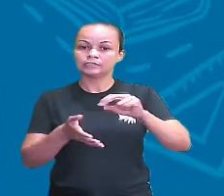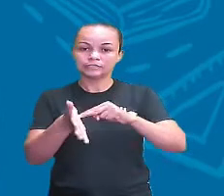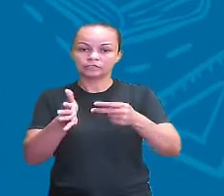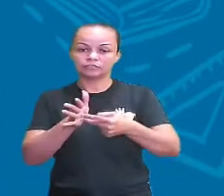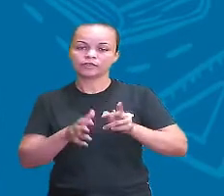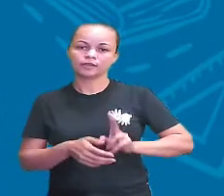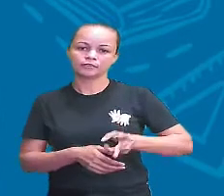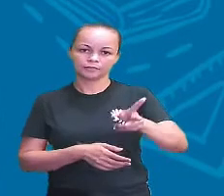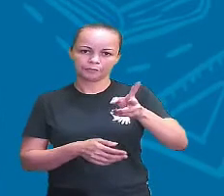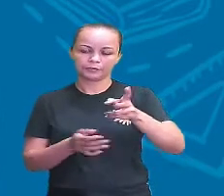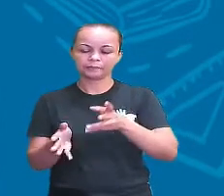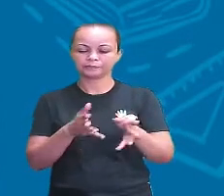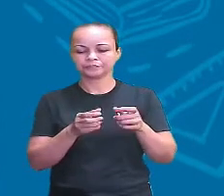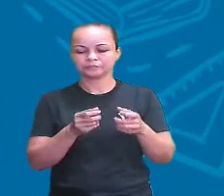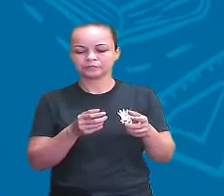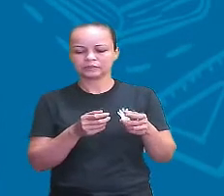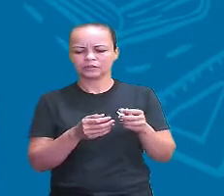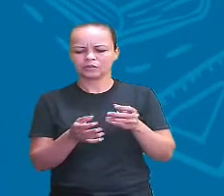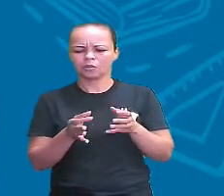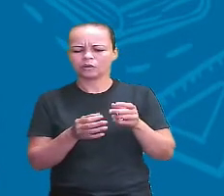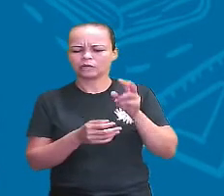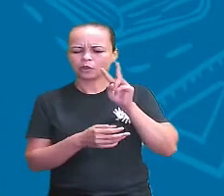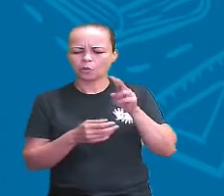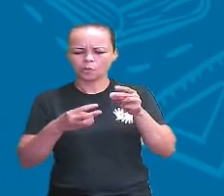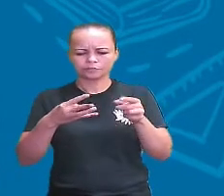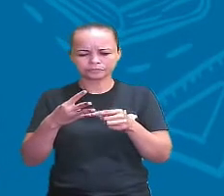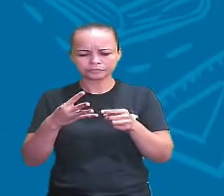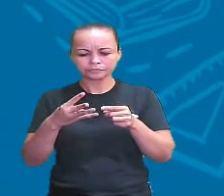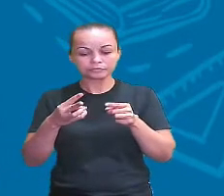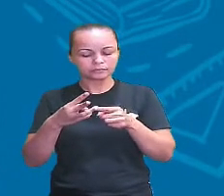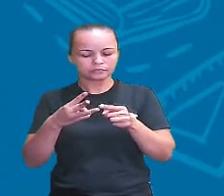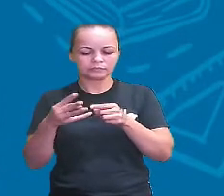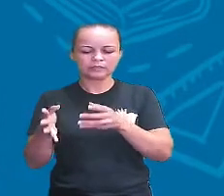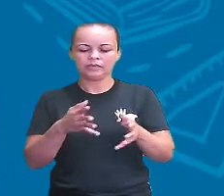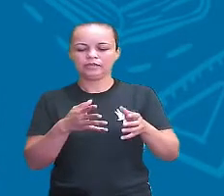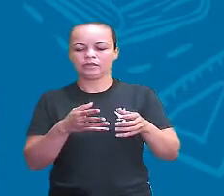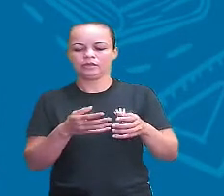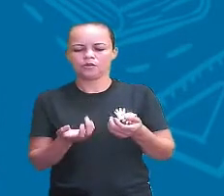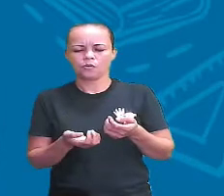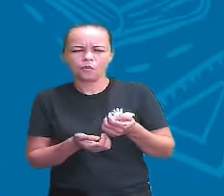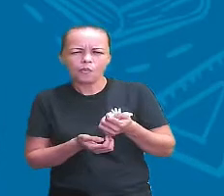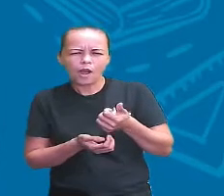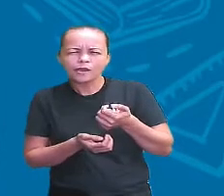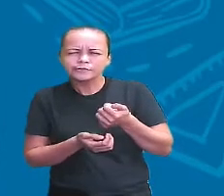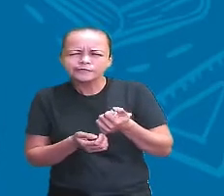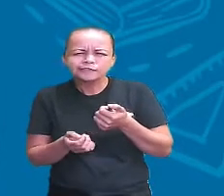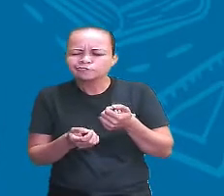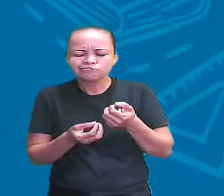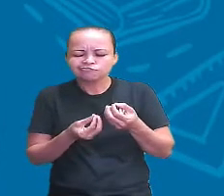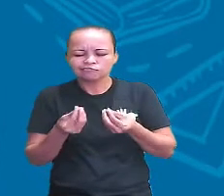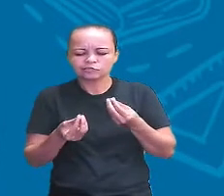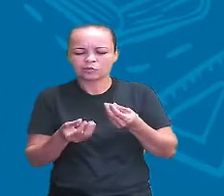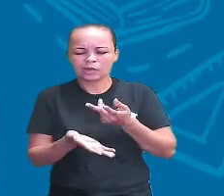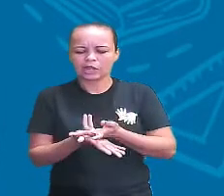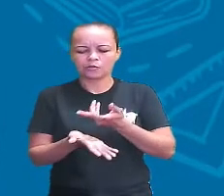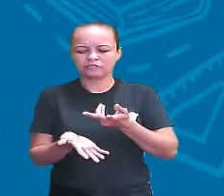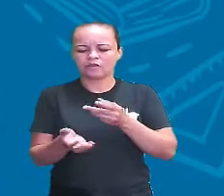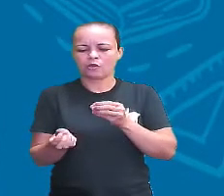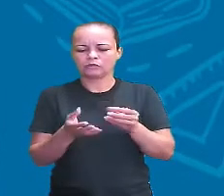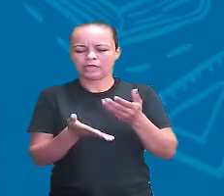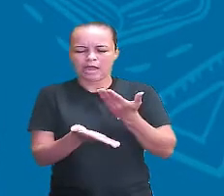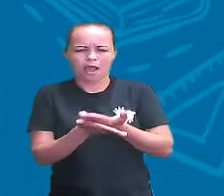sempre certo. Olha que eu tenho aí, Brad thinks he is, na minha frase aí em língua inglesa, é